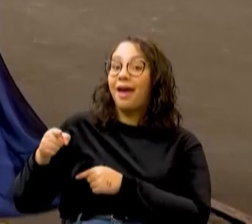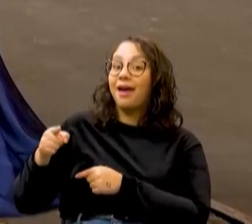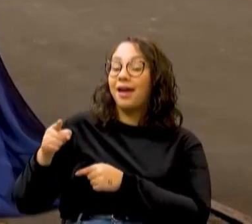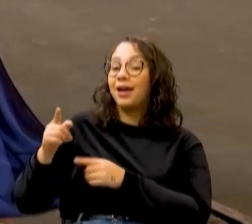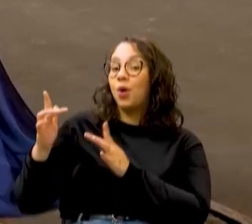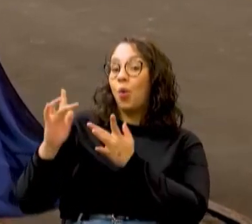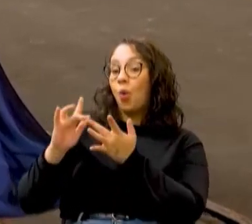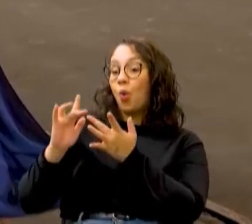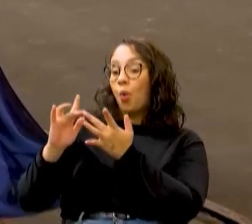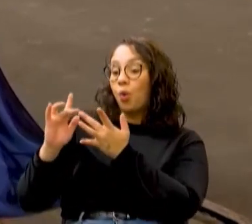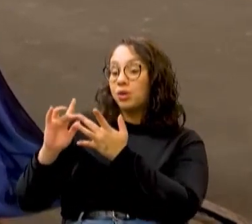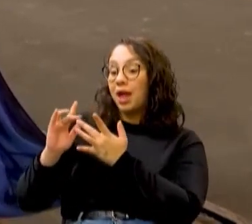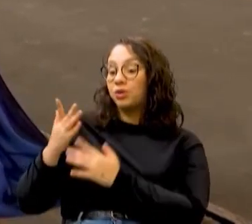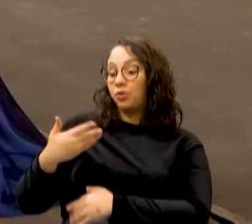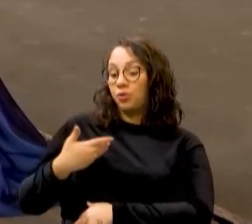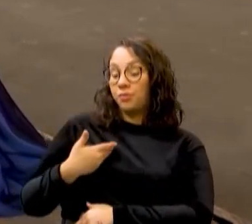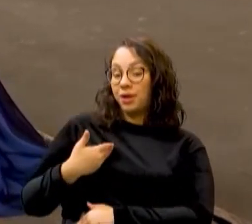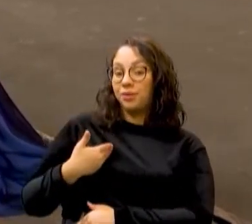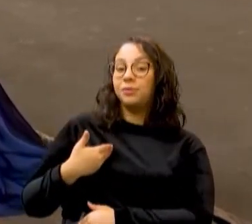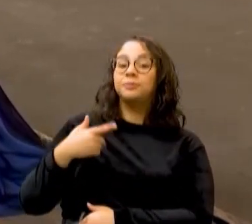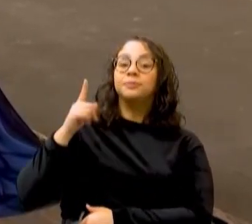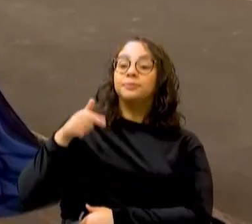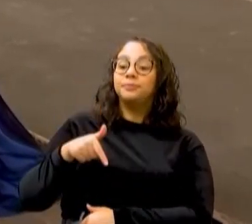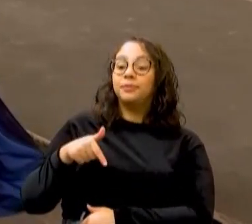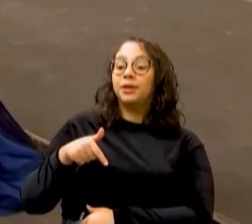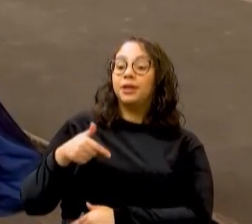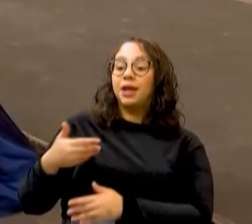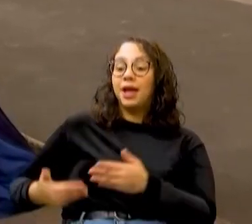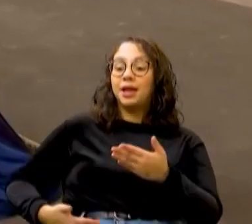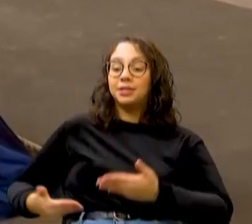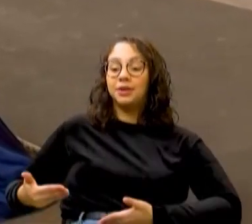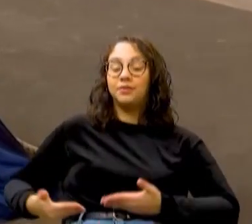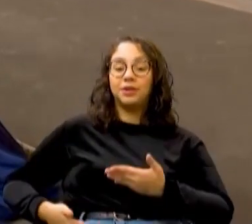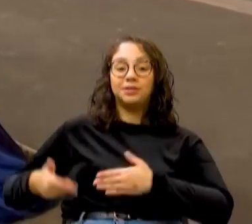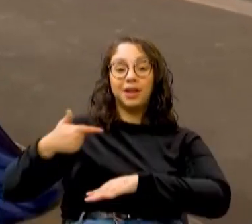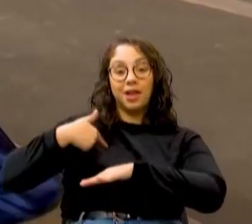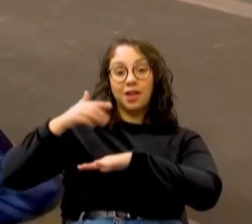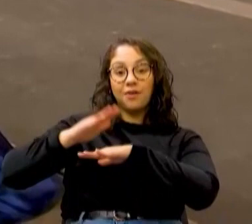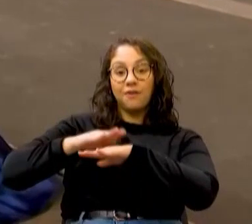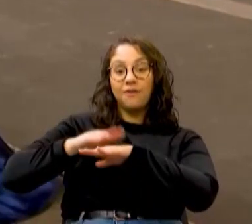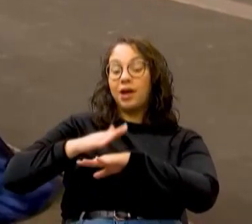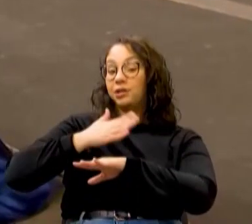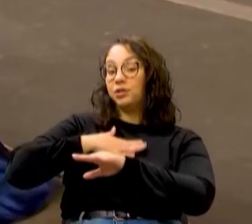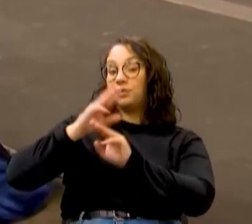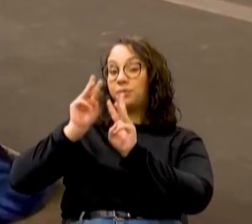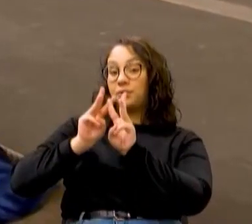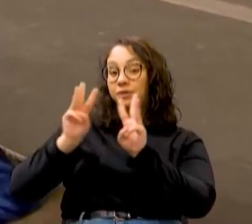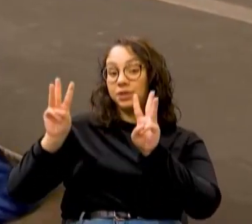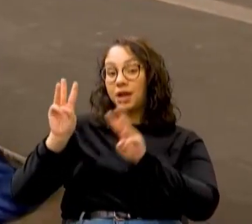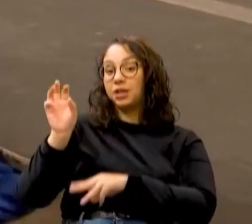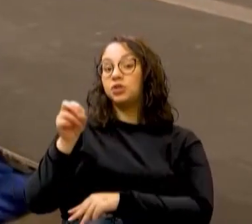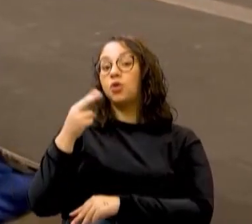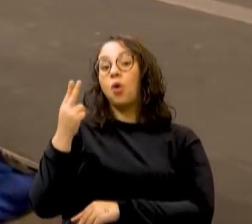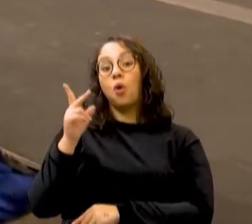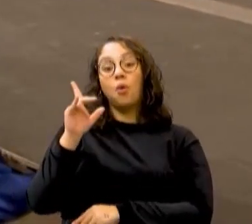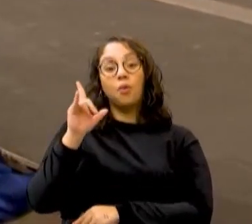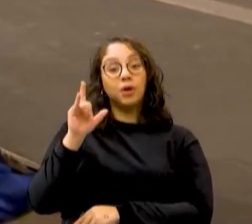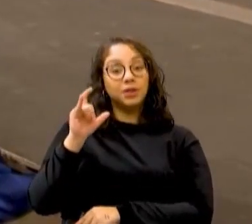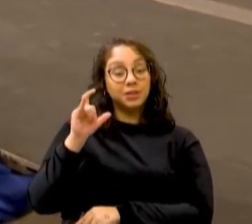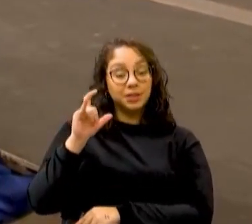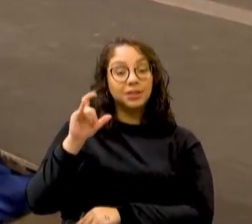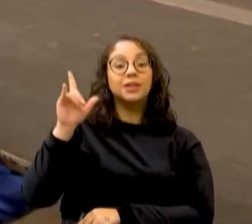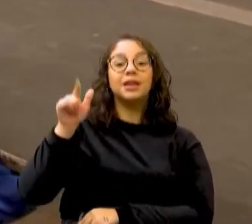a entrar em contato comigo né através do serviços que eu realizo né através do meu site ou do meu Instagram